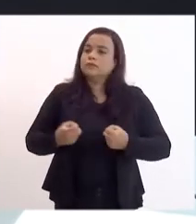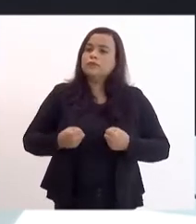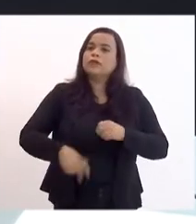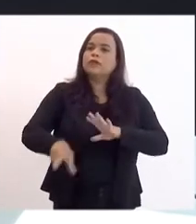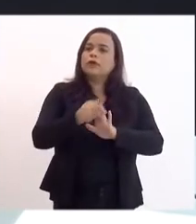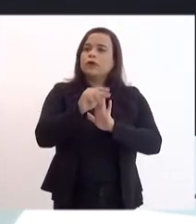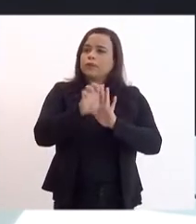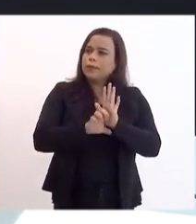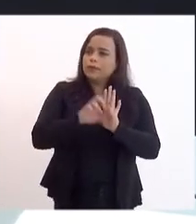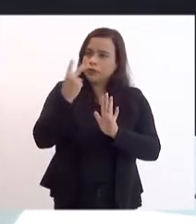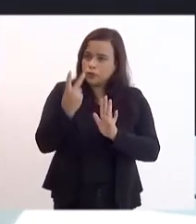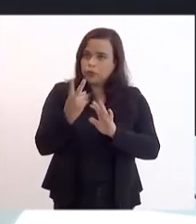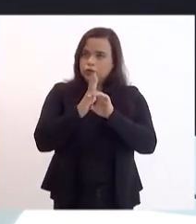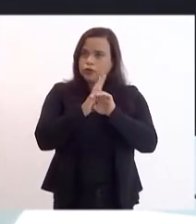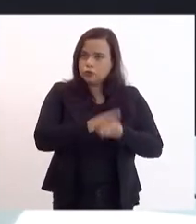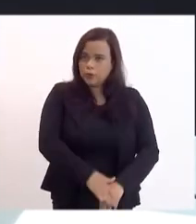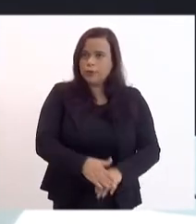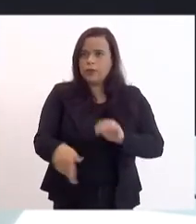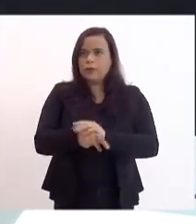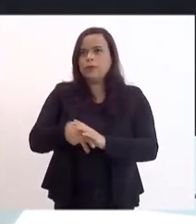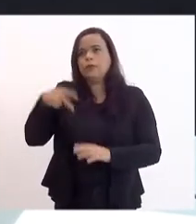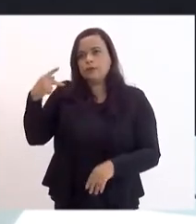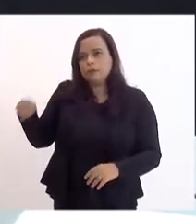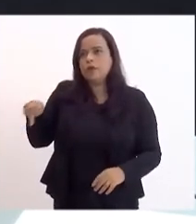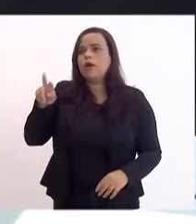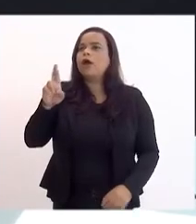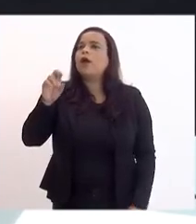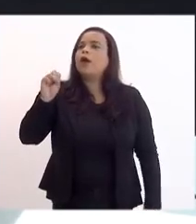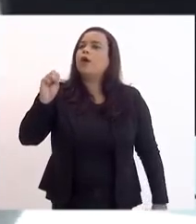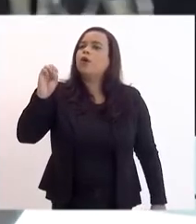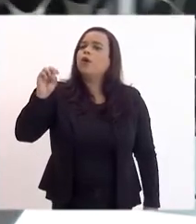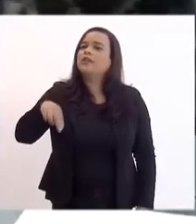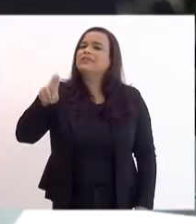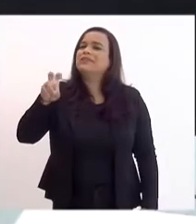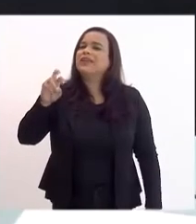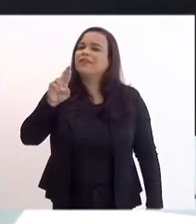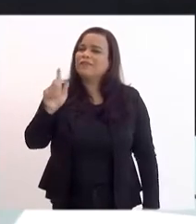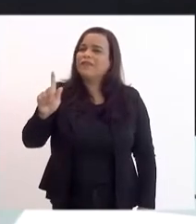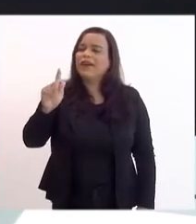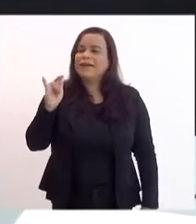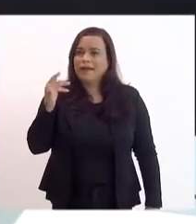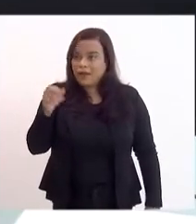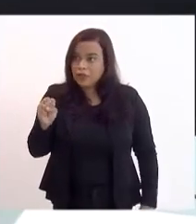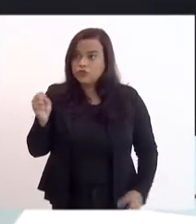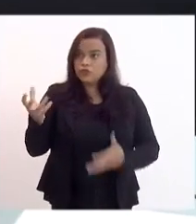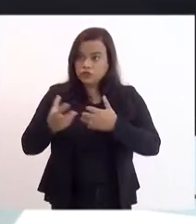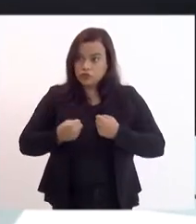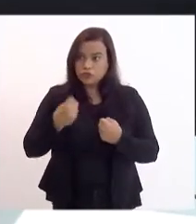supressivas do deputado Rosenberg Reis e uma emenda,